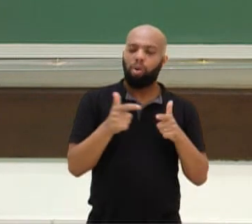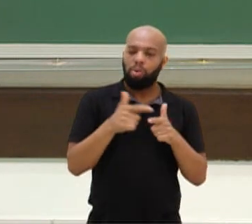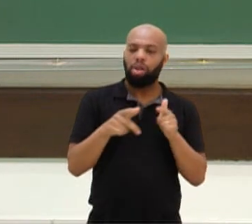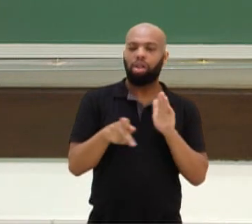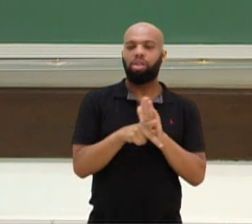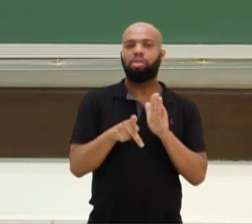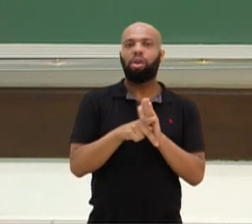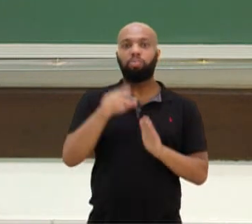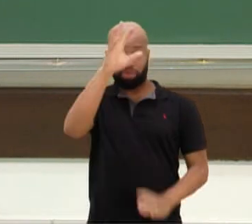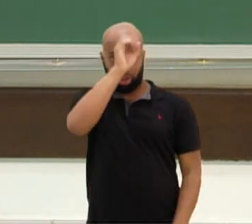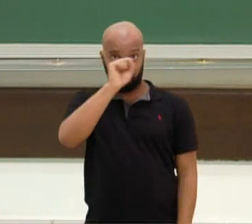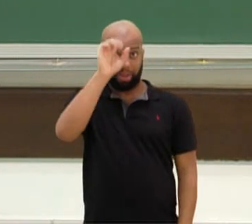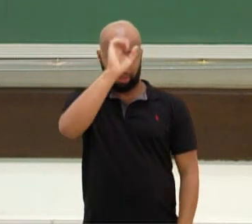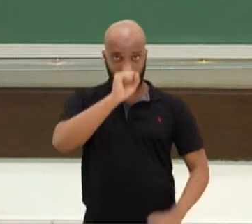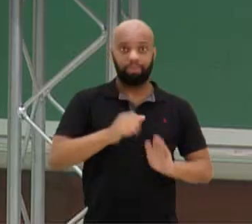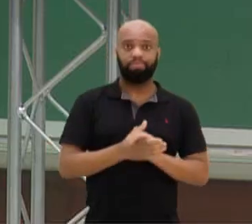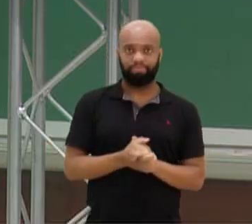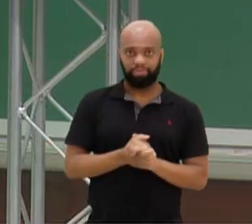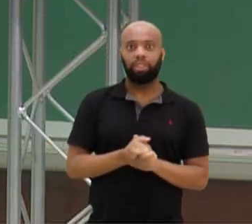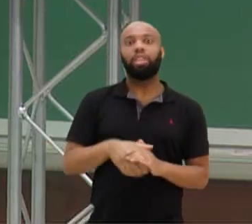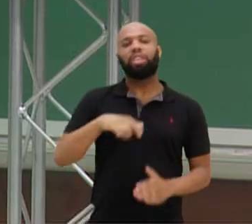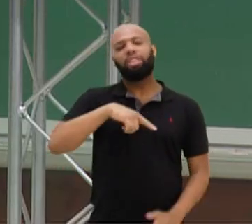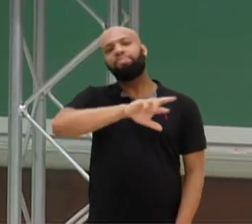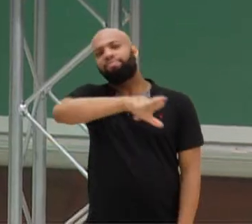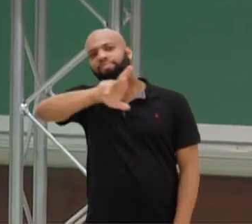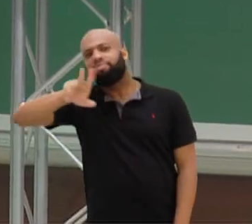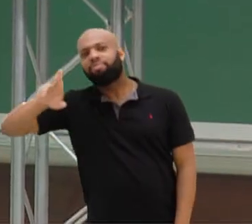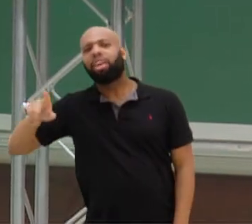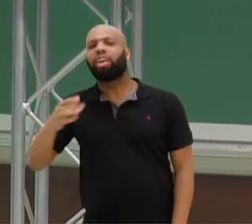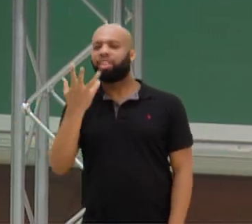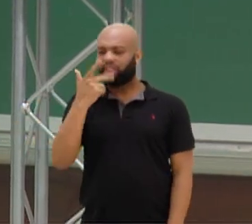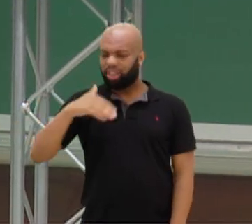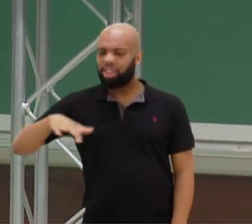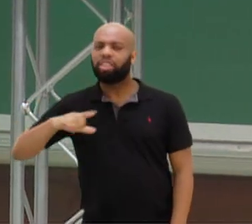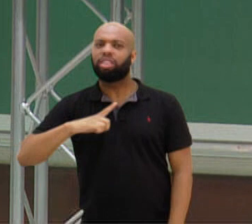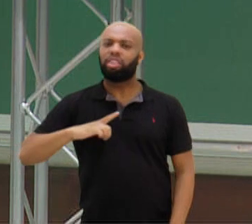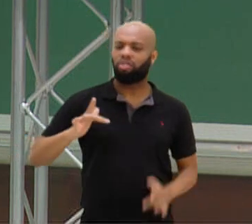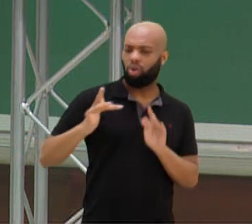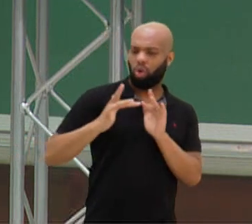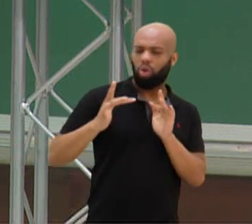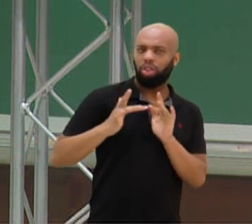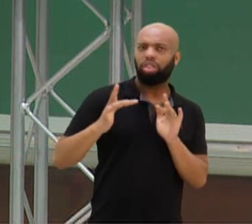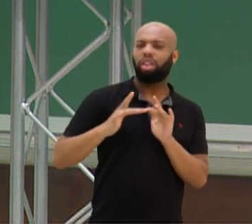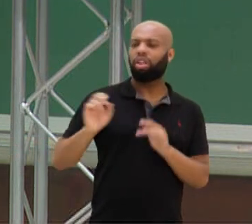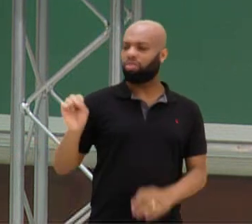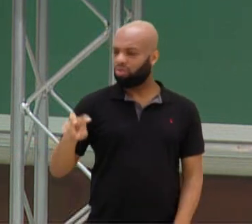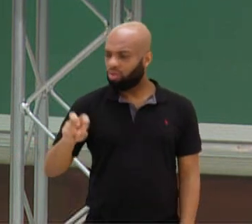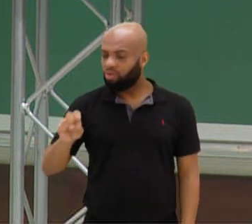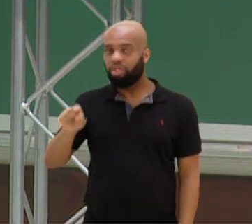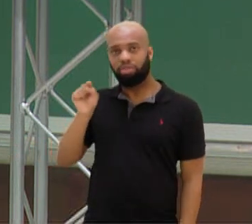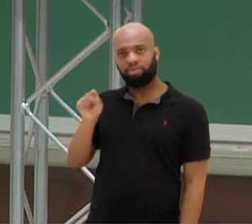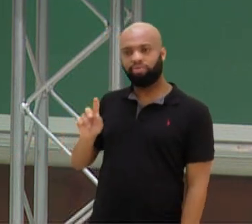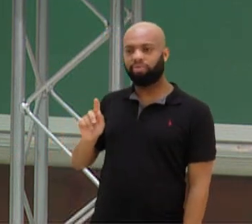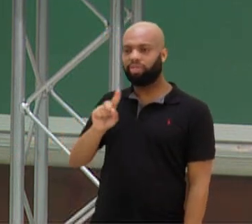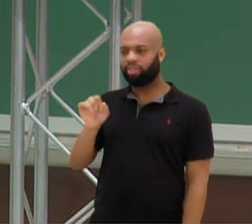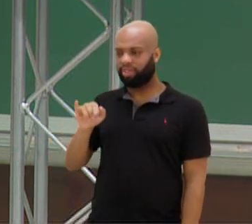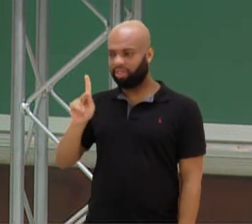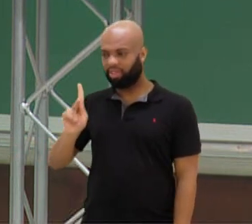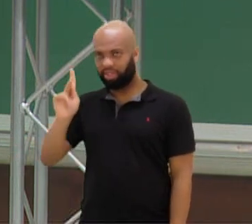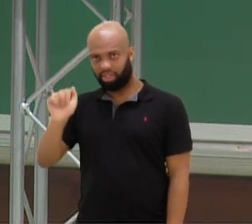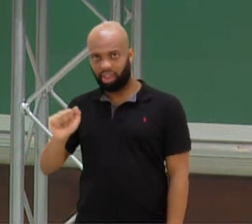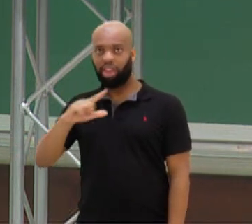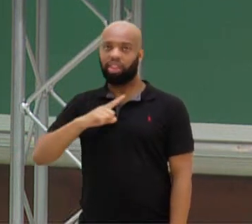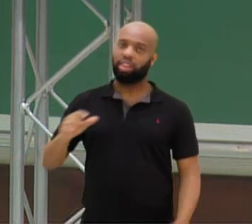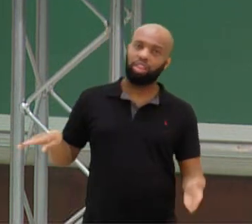cognitiva. Então, várias crianças tiveram, né, contato com o vírus Zika enquanto a mãe estava em gestação e estão aí chegando